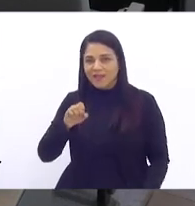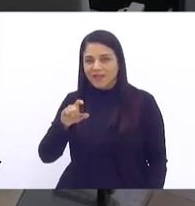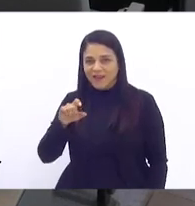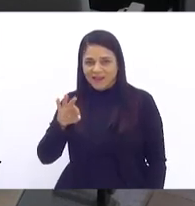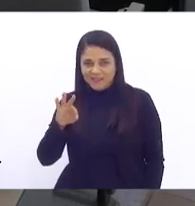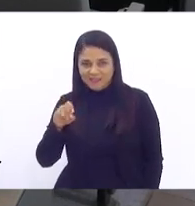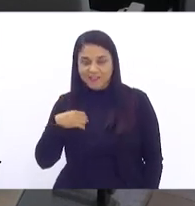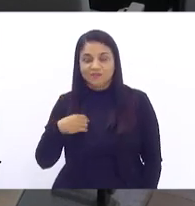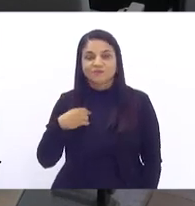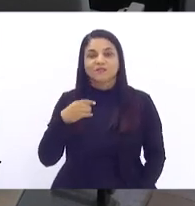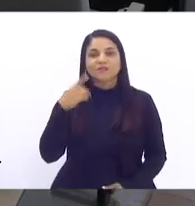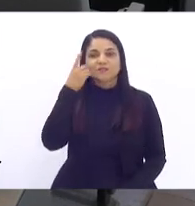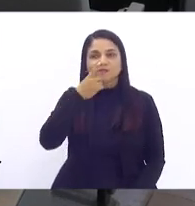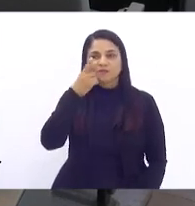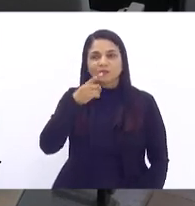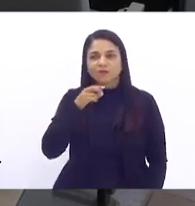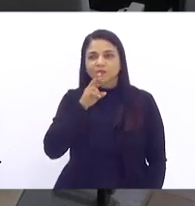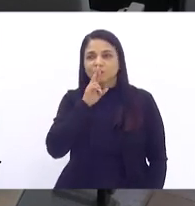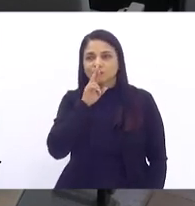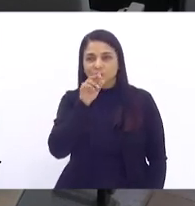Deputado Rodrigo